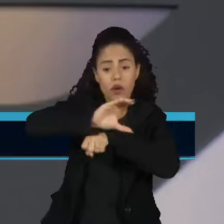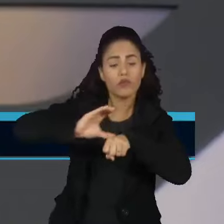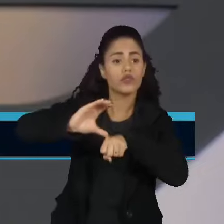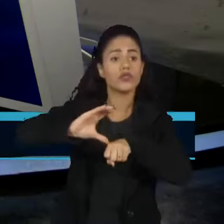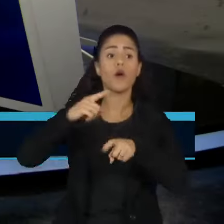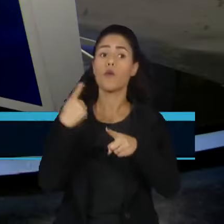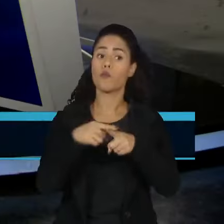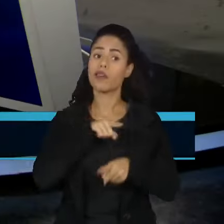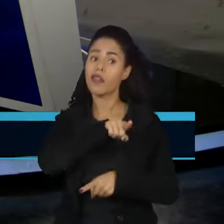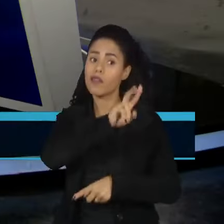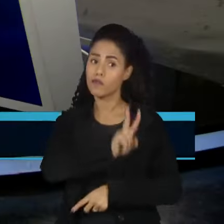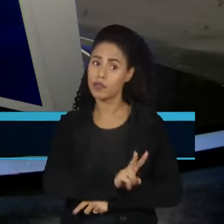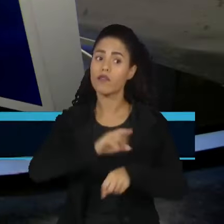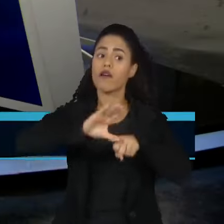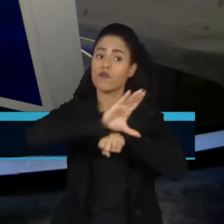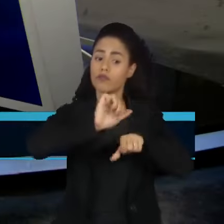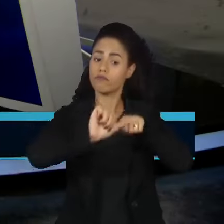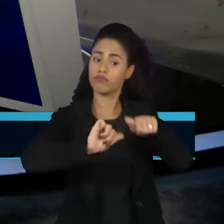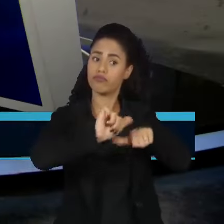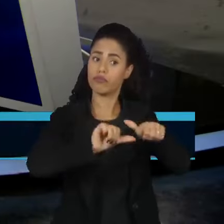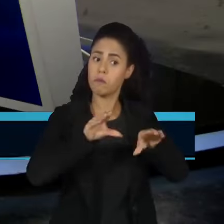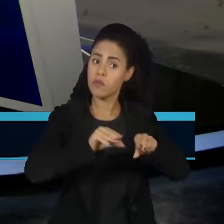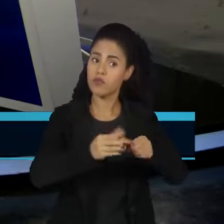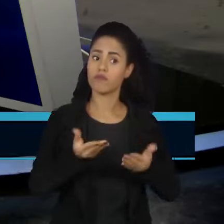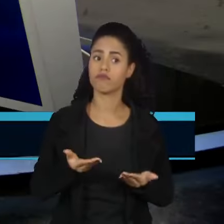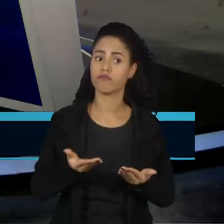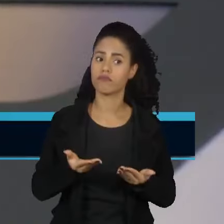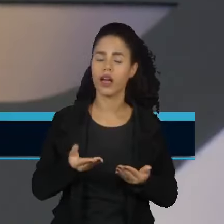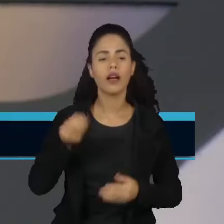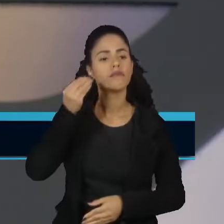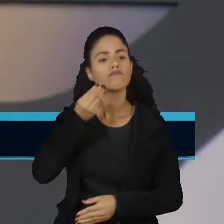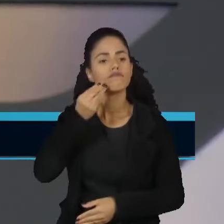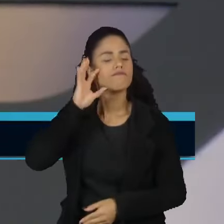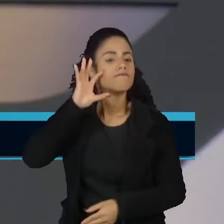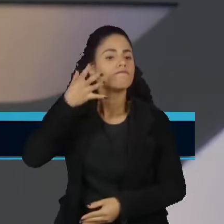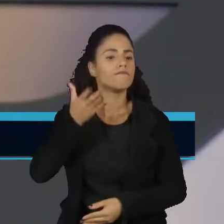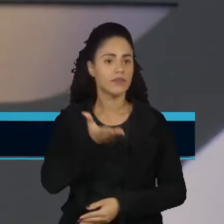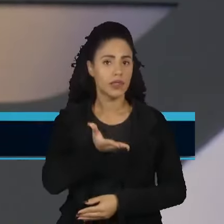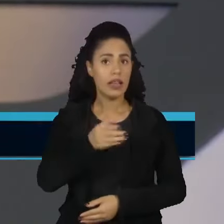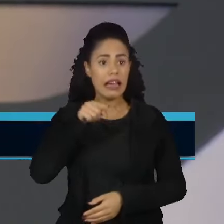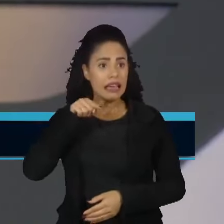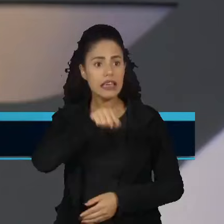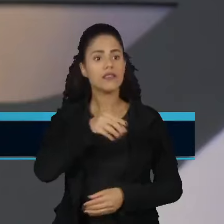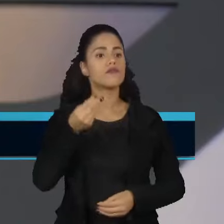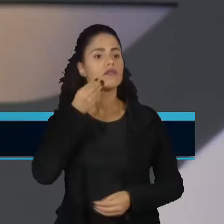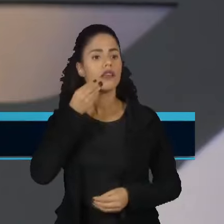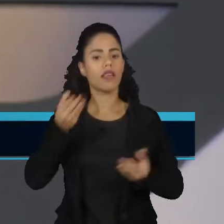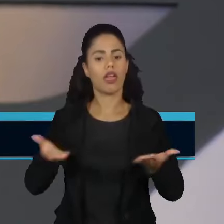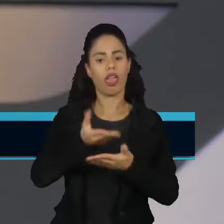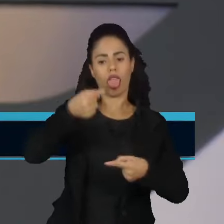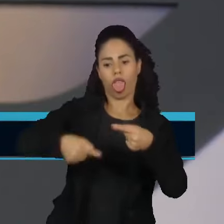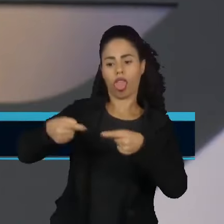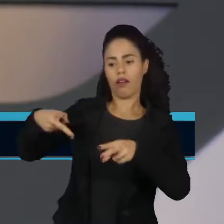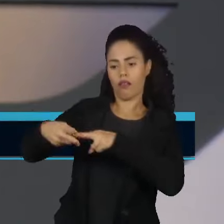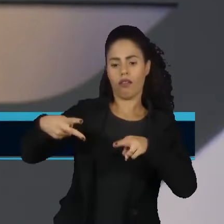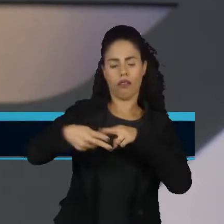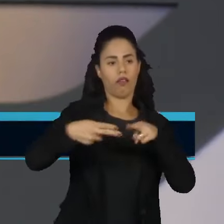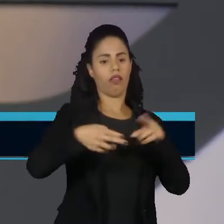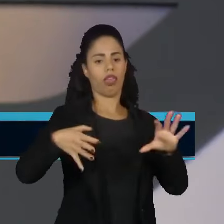alteraram toda a Constituição, vale lembrar, né? E tem de buscar alguma solução negociada. Esse negócio de romper relações e buscar ações